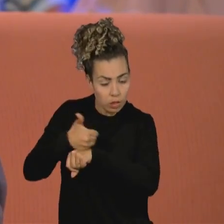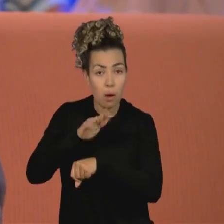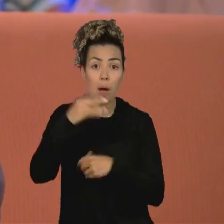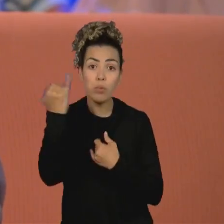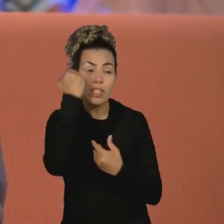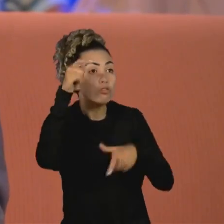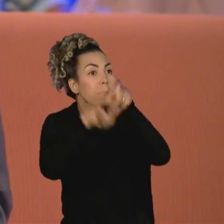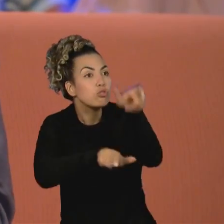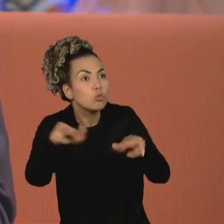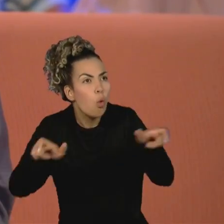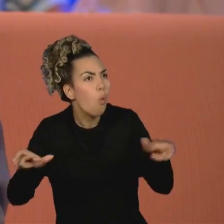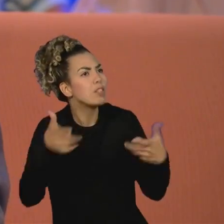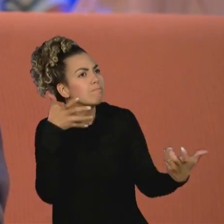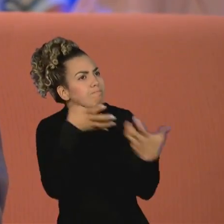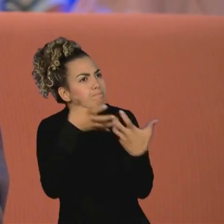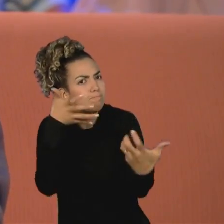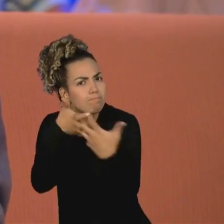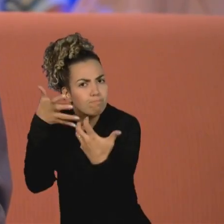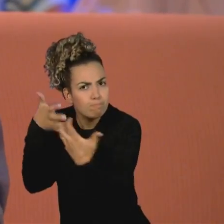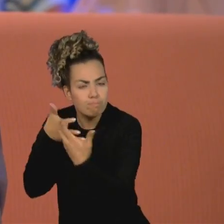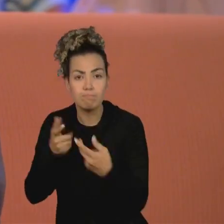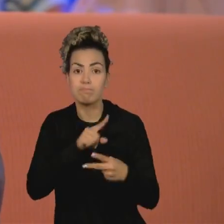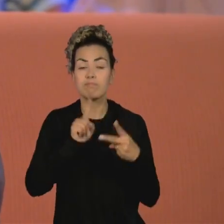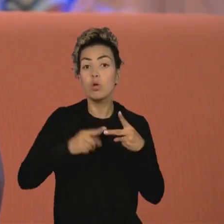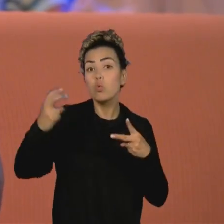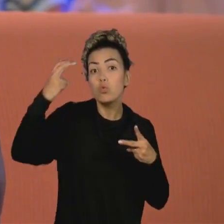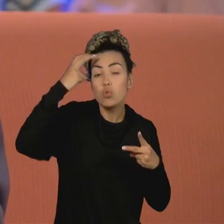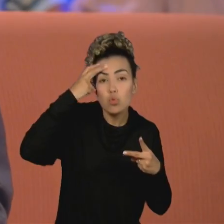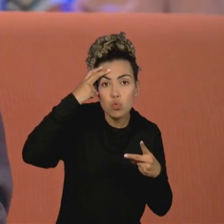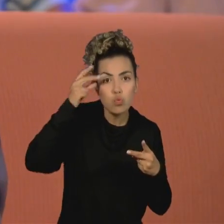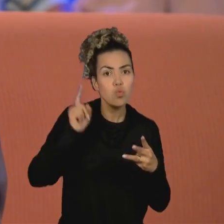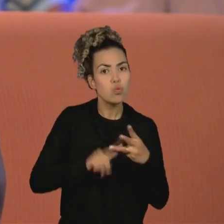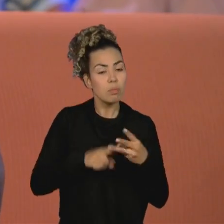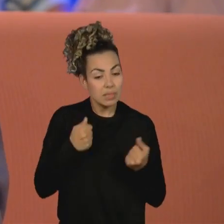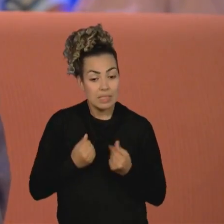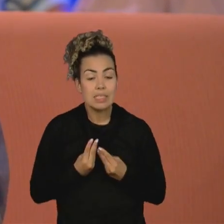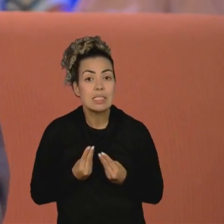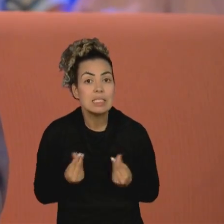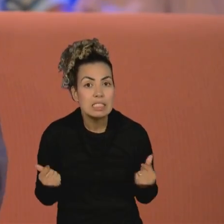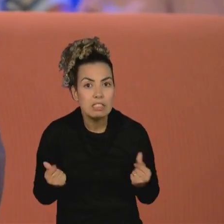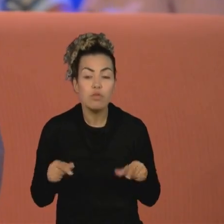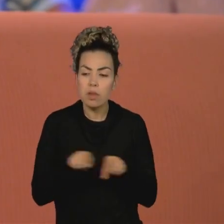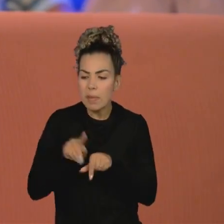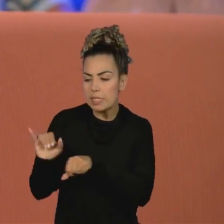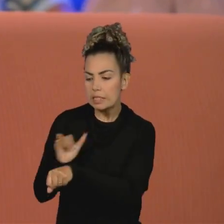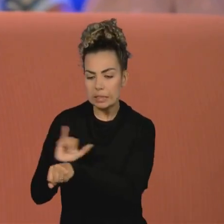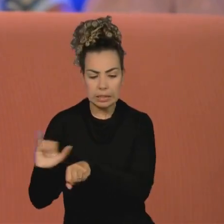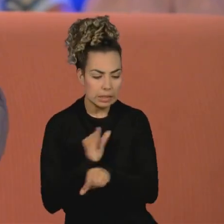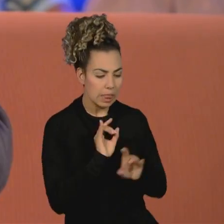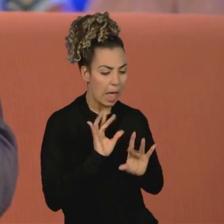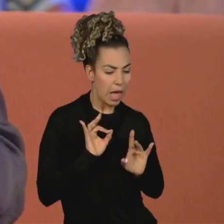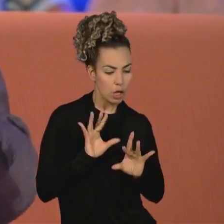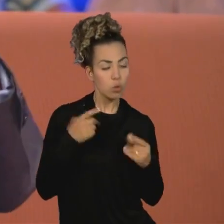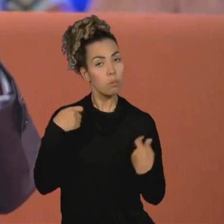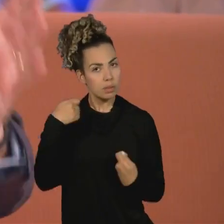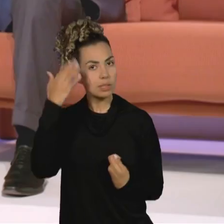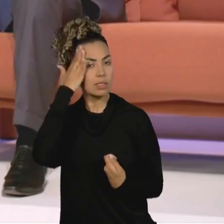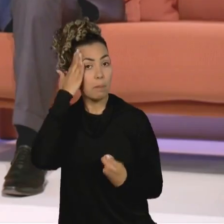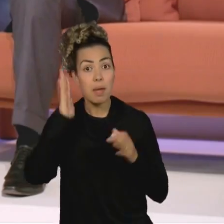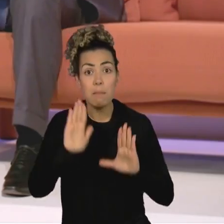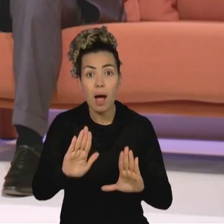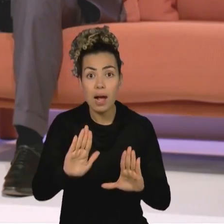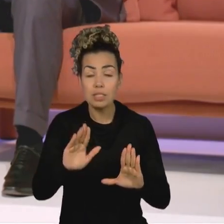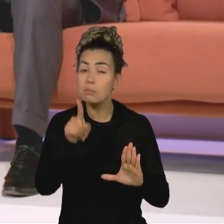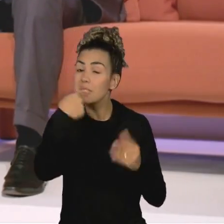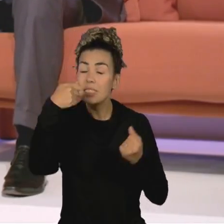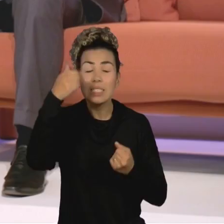que ter cultura. 2, ele tem que ter o conhecimento técnico. E 3, ele tem que saber distinguir com clareza o que é certo e o